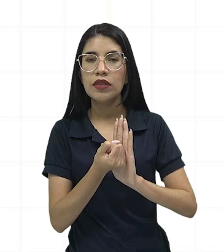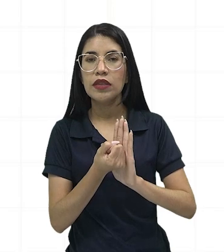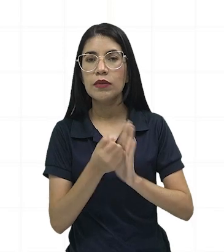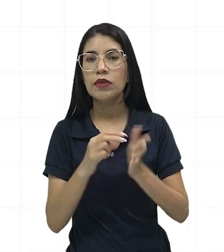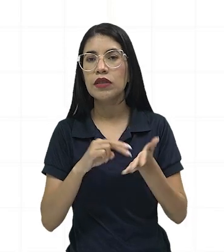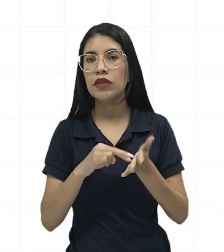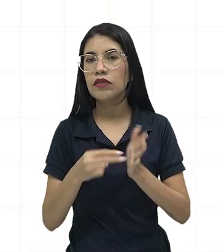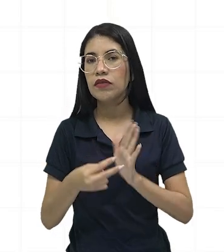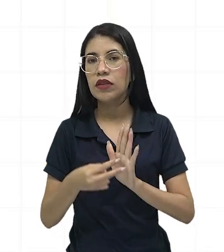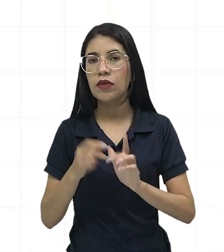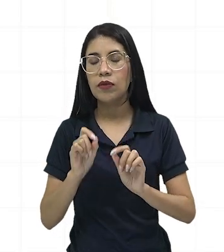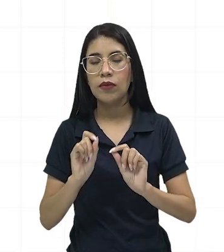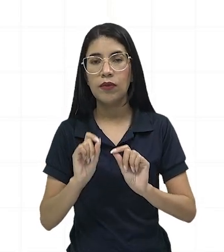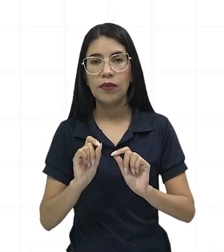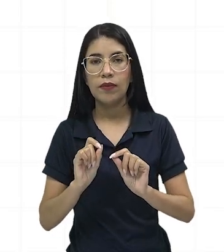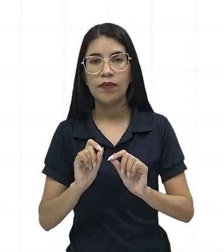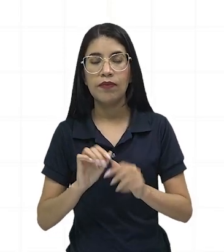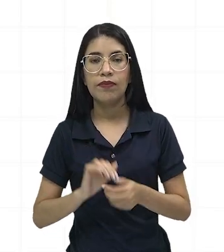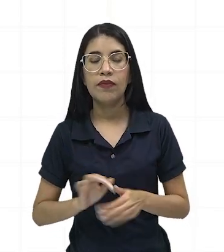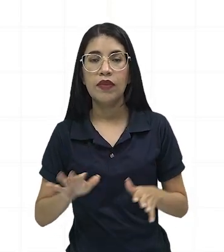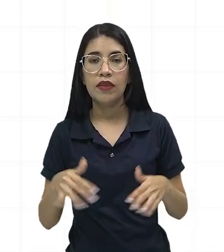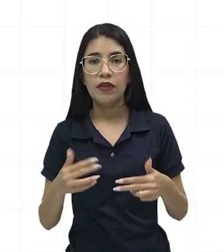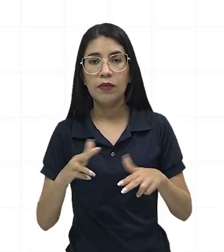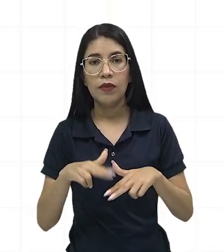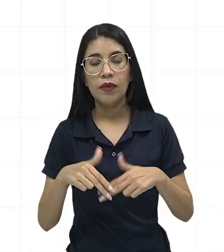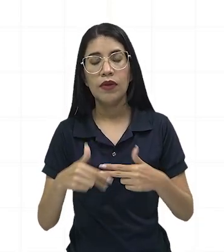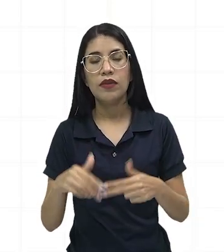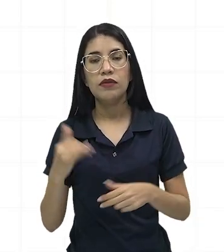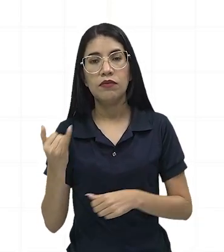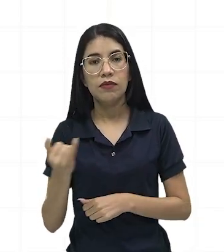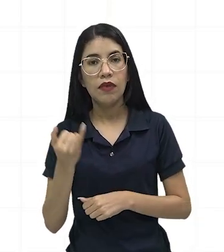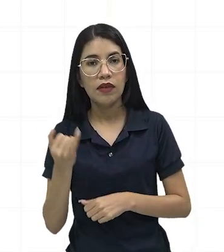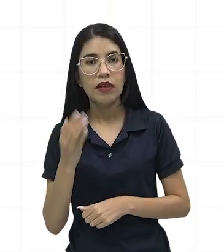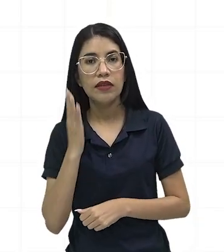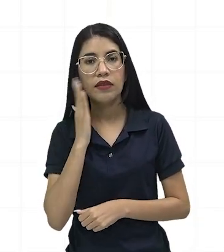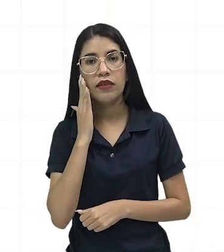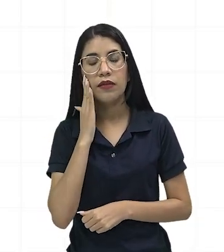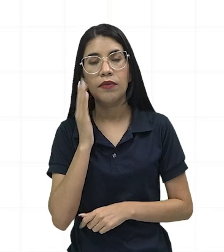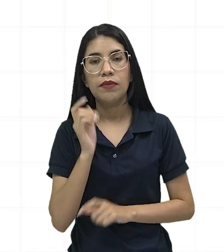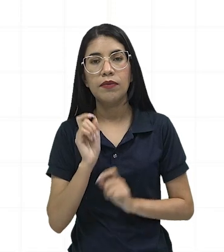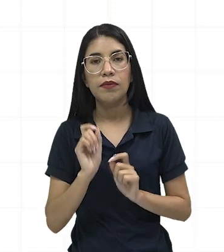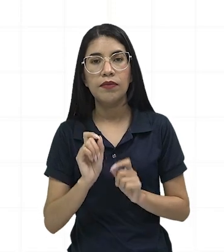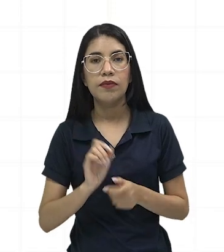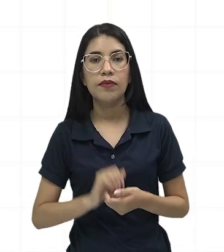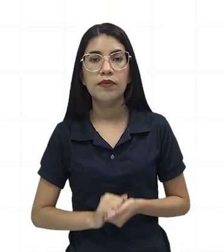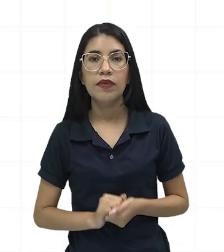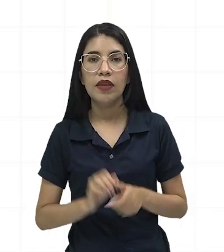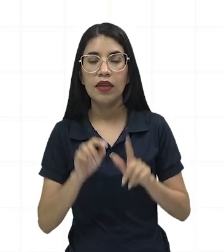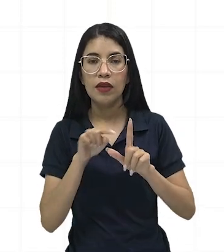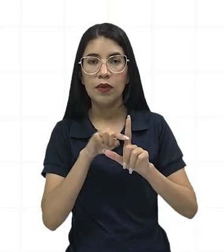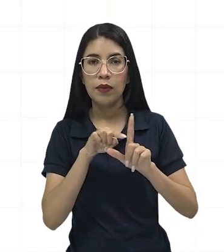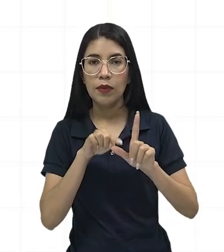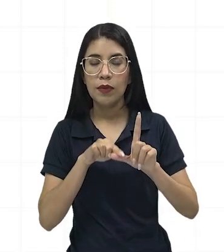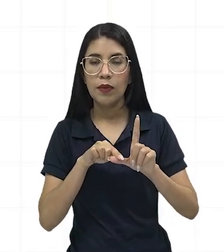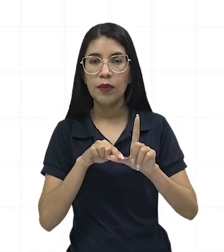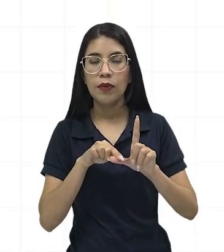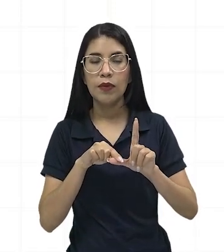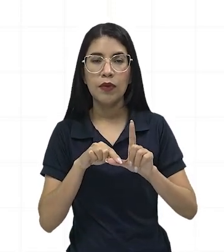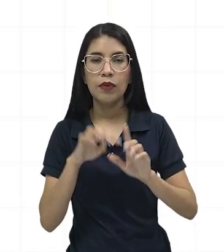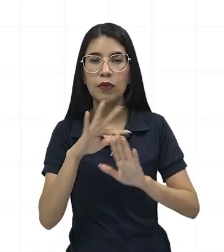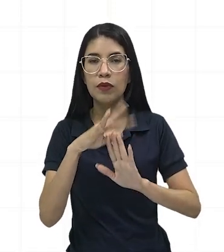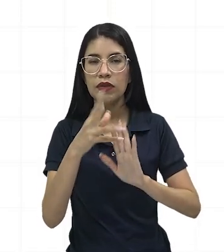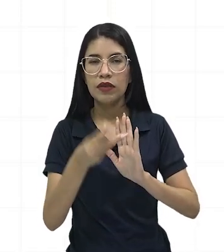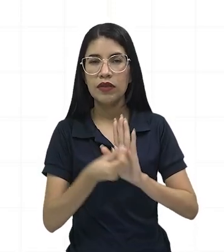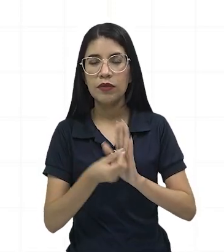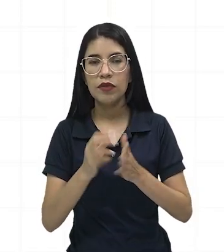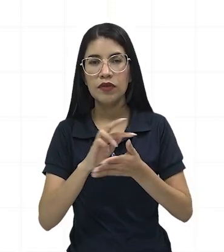isso que é muito importante saber identificar aqui os símbolos da